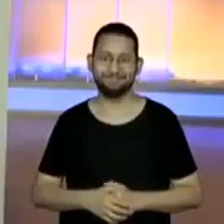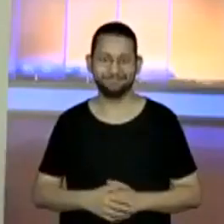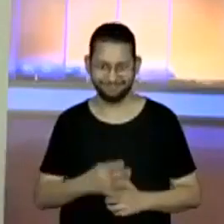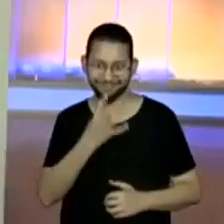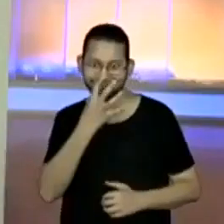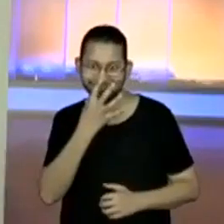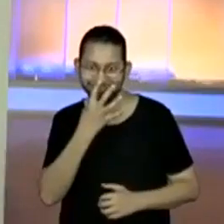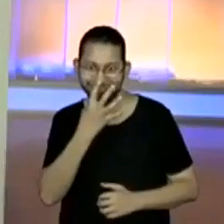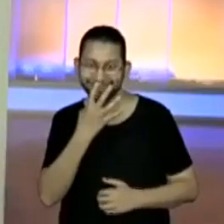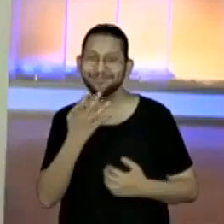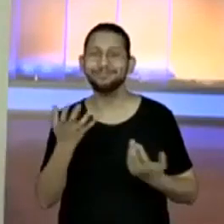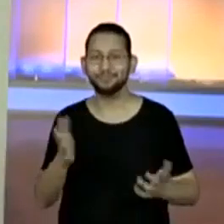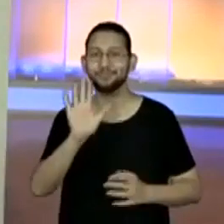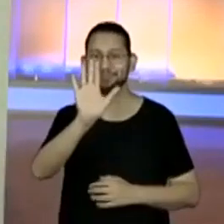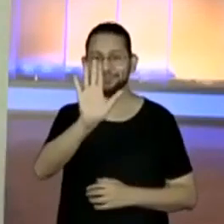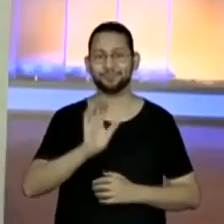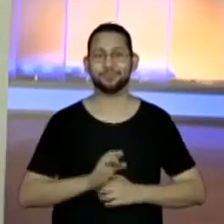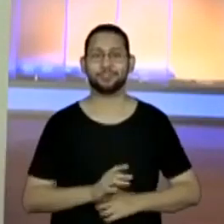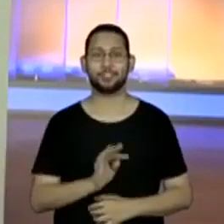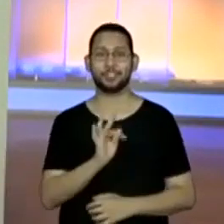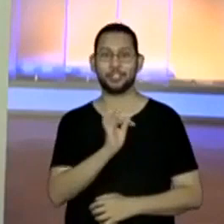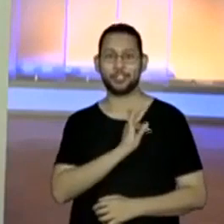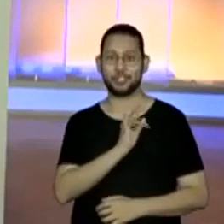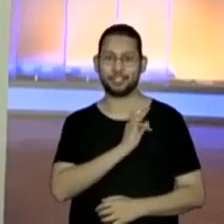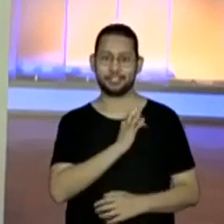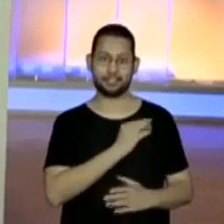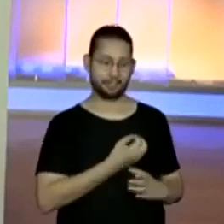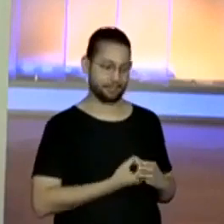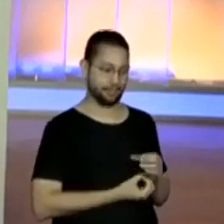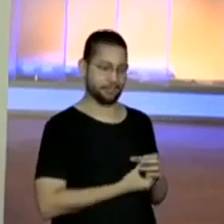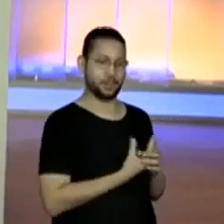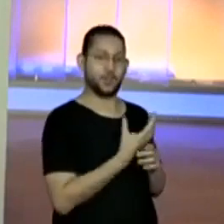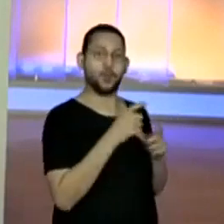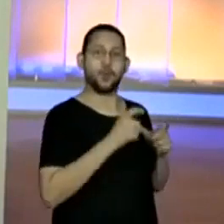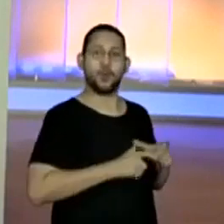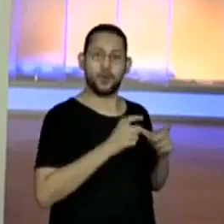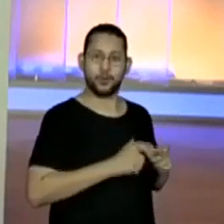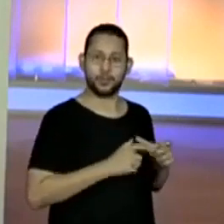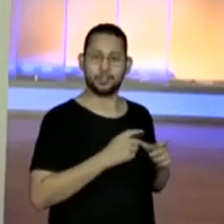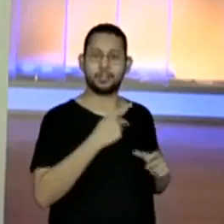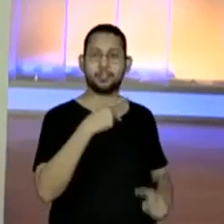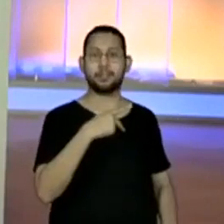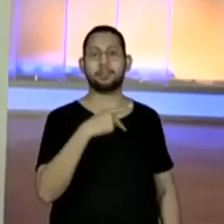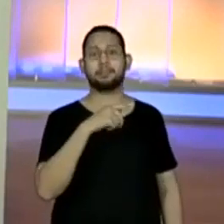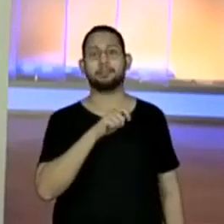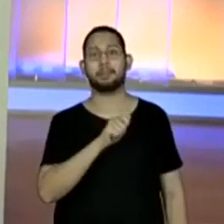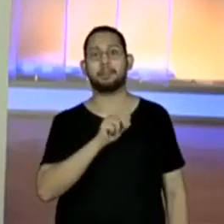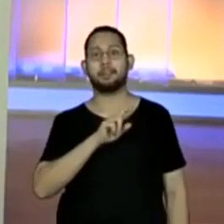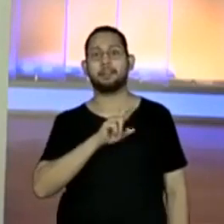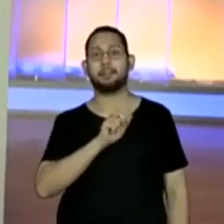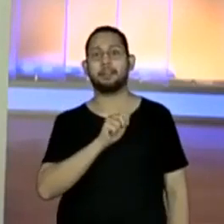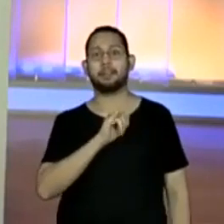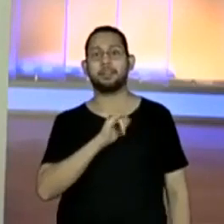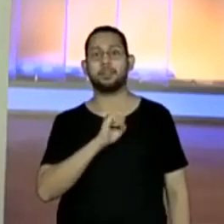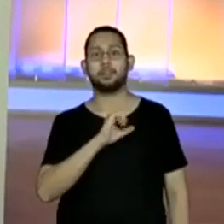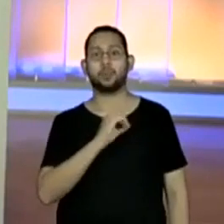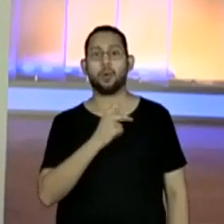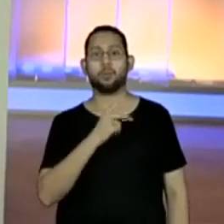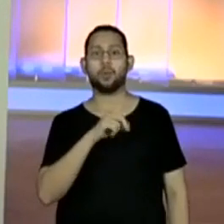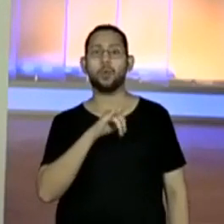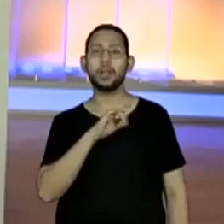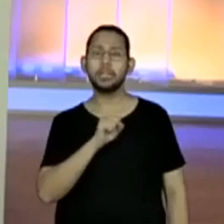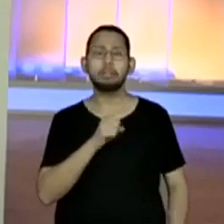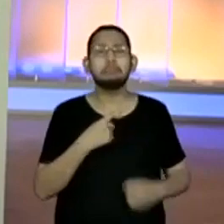só, o Rio Tietê, ele vai nascer em Paraisópolis, uma cidade bem pequenininha no estado de São Paulo. E ele vai